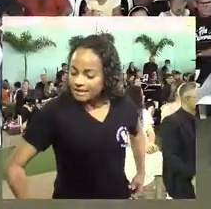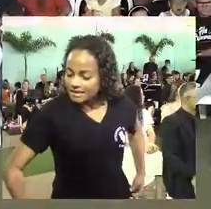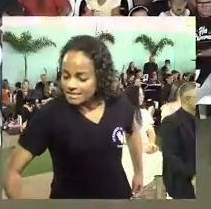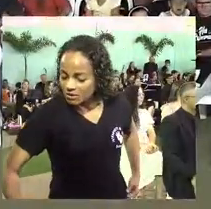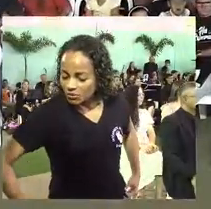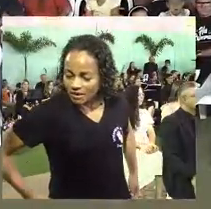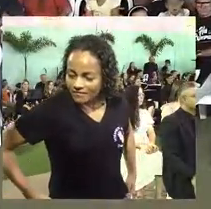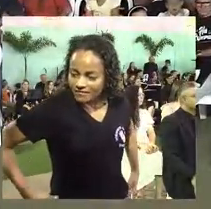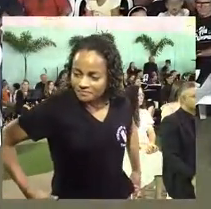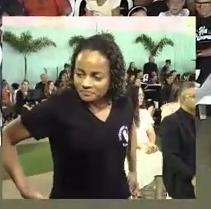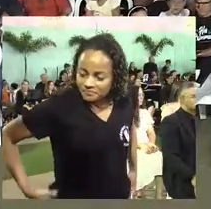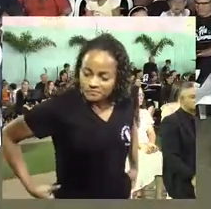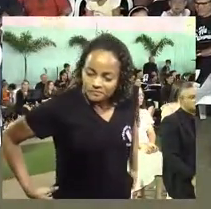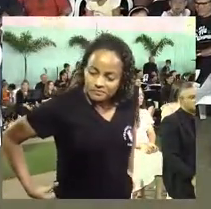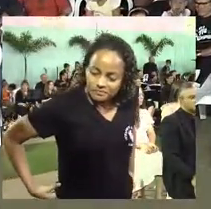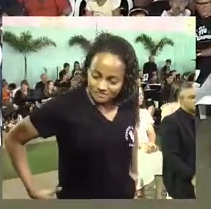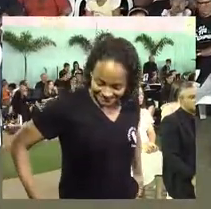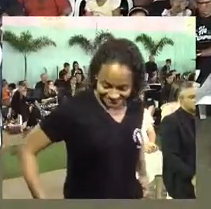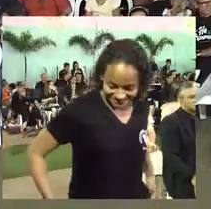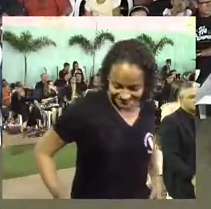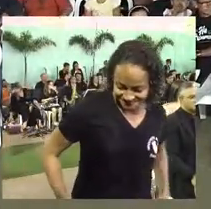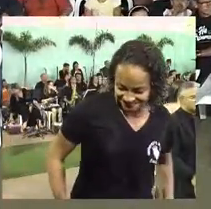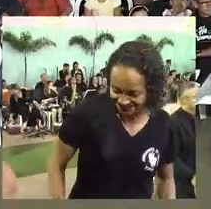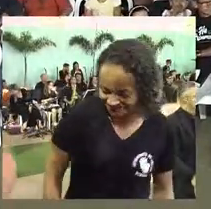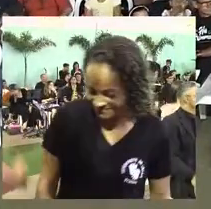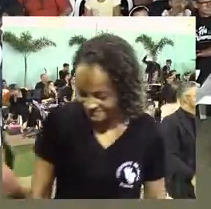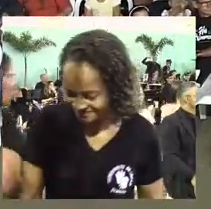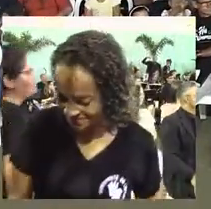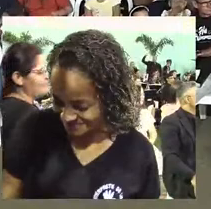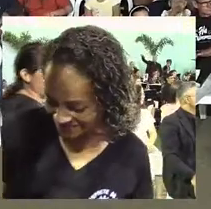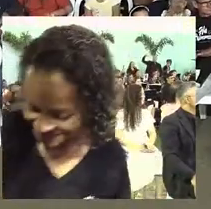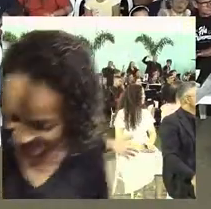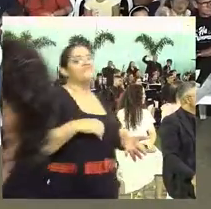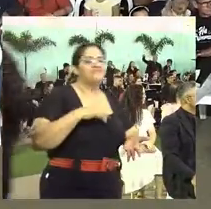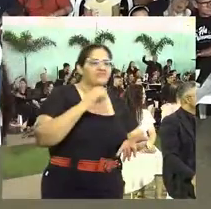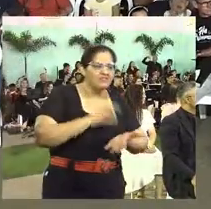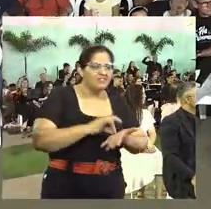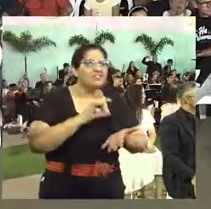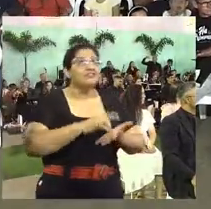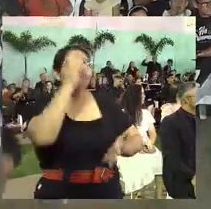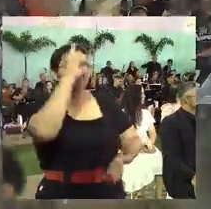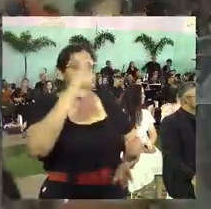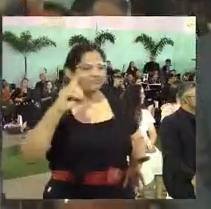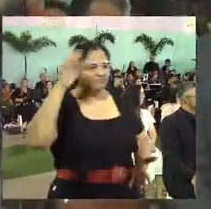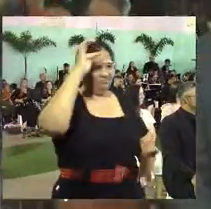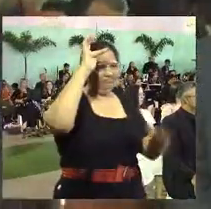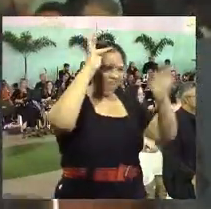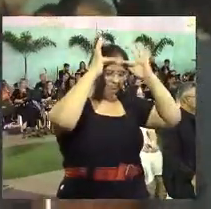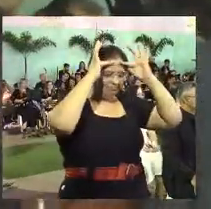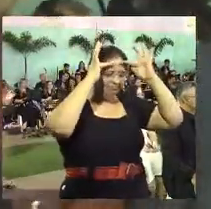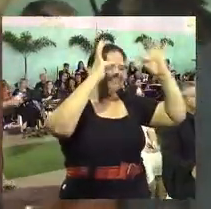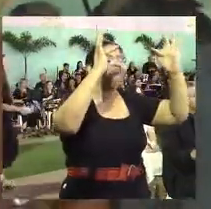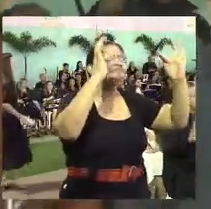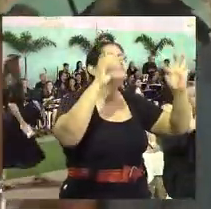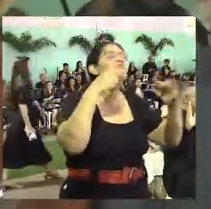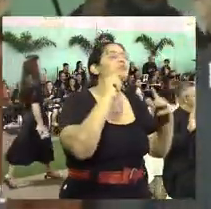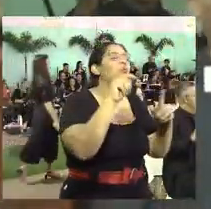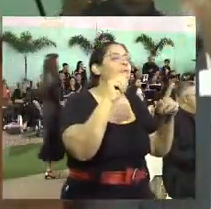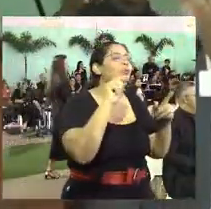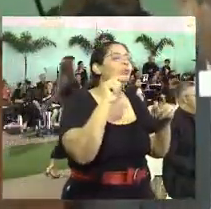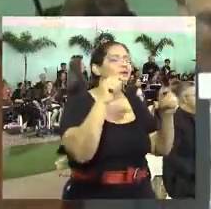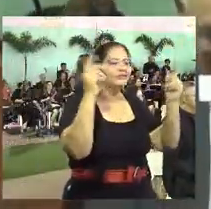glória a Deus verdadeiramente Deus é fiel Quantos estão felizes por estar aqui nessa noite